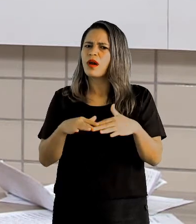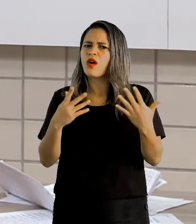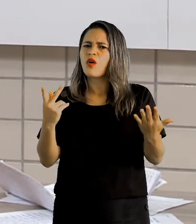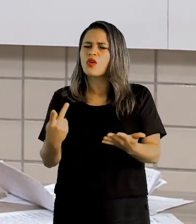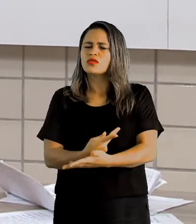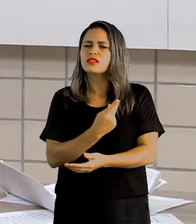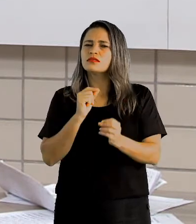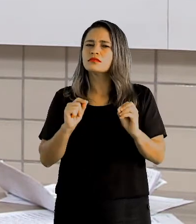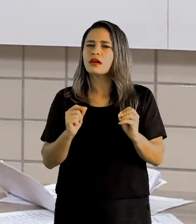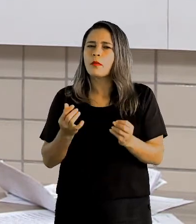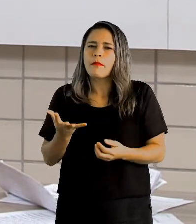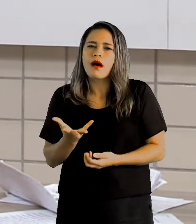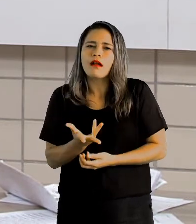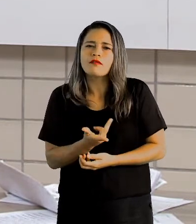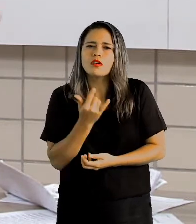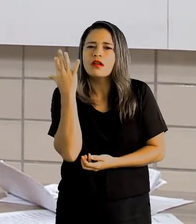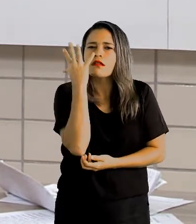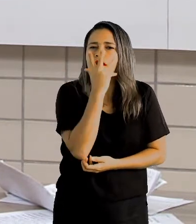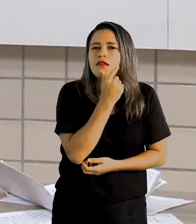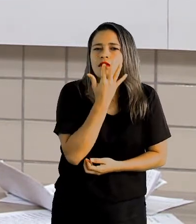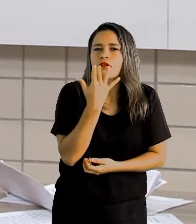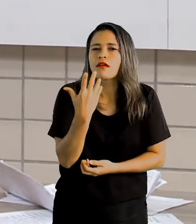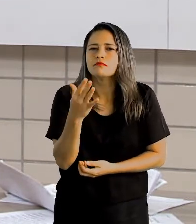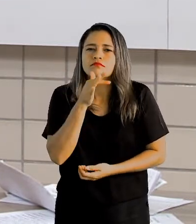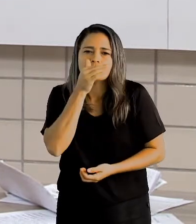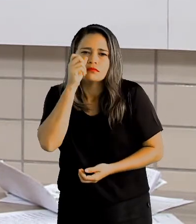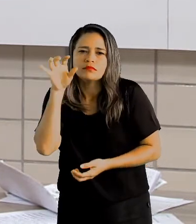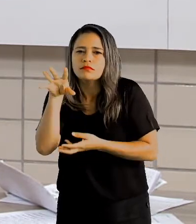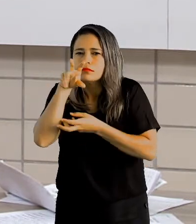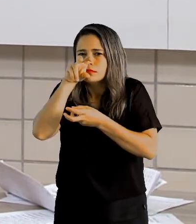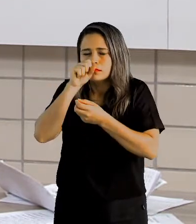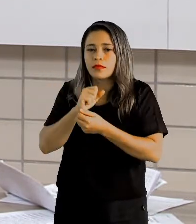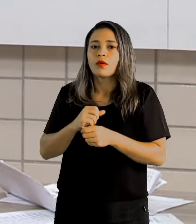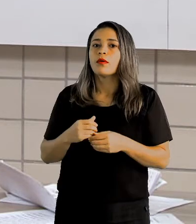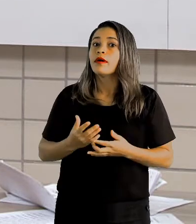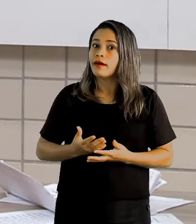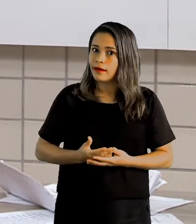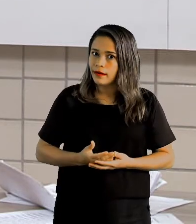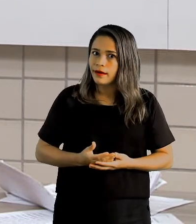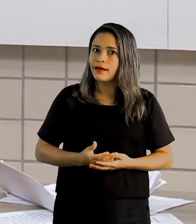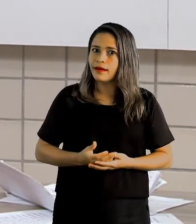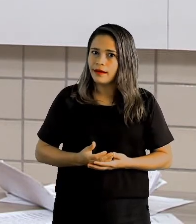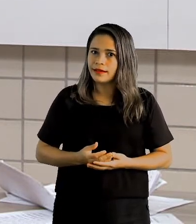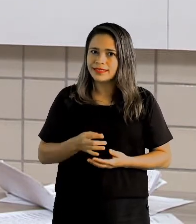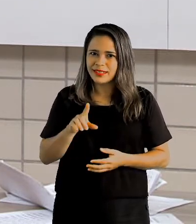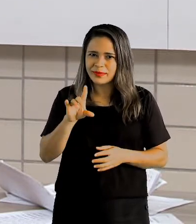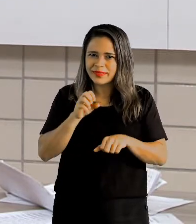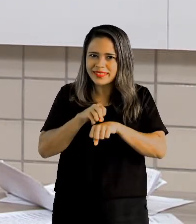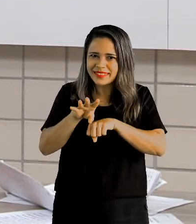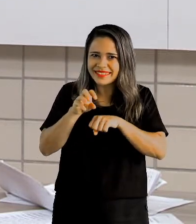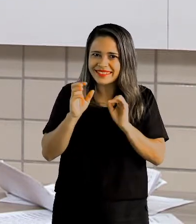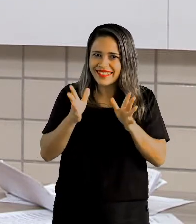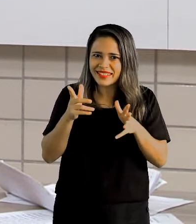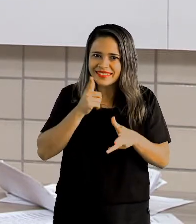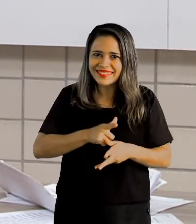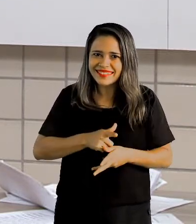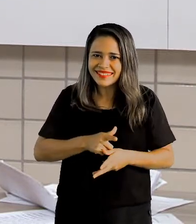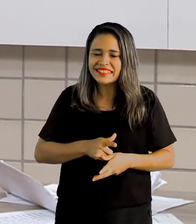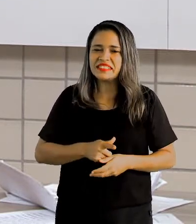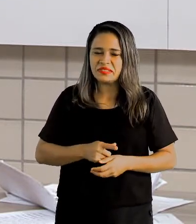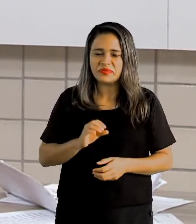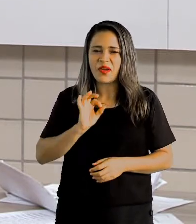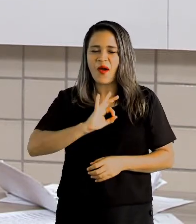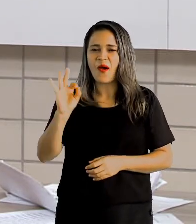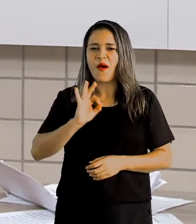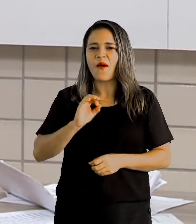estação maravilhosa, linda, colorida, perfumada. Entenderam? Pegaram a dica? Ótimo, é o mês